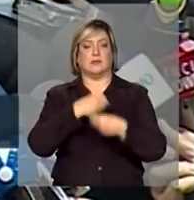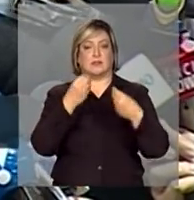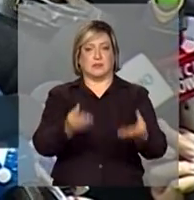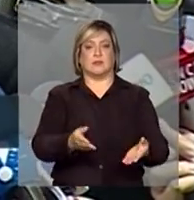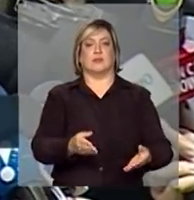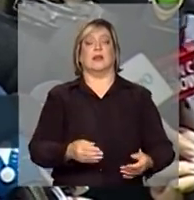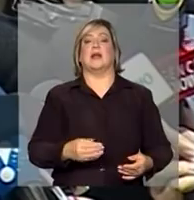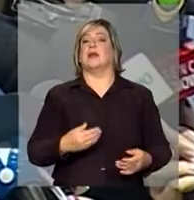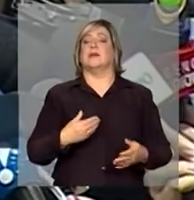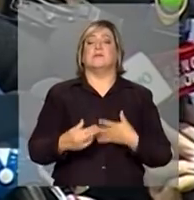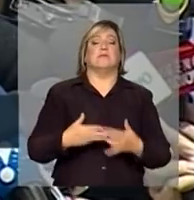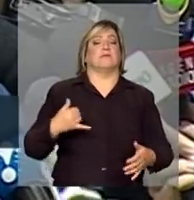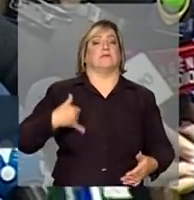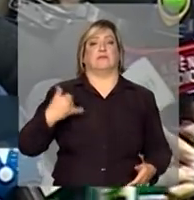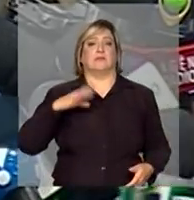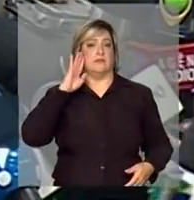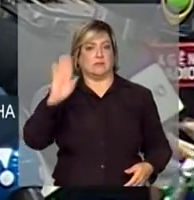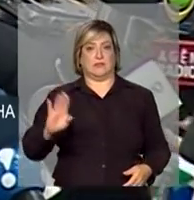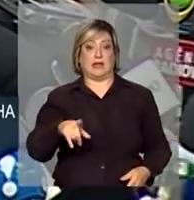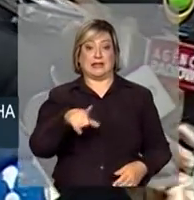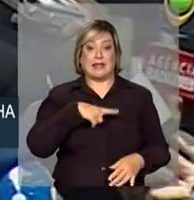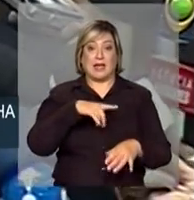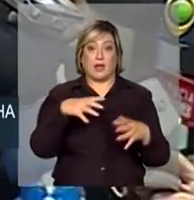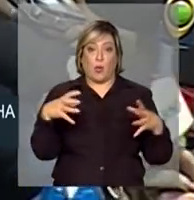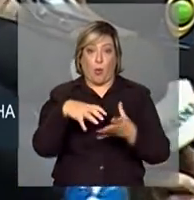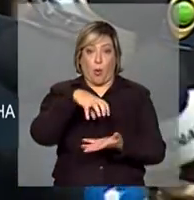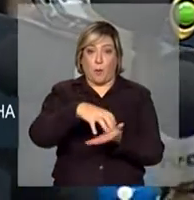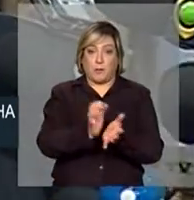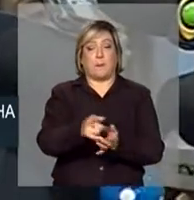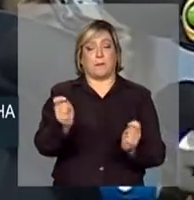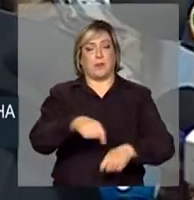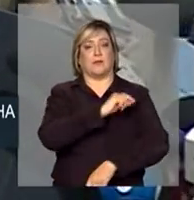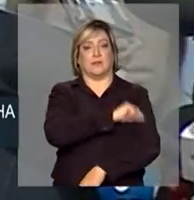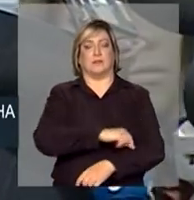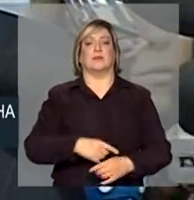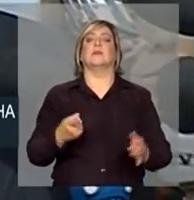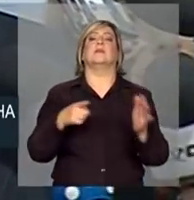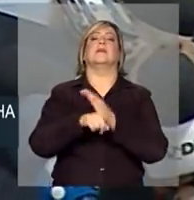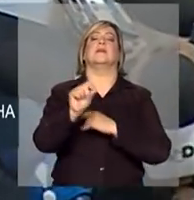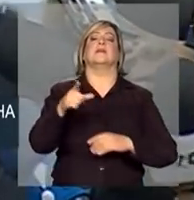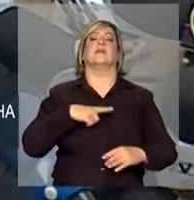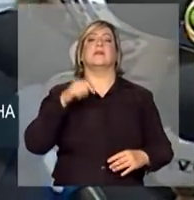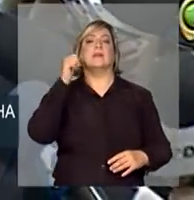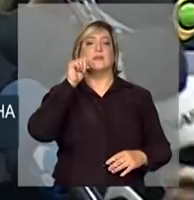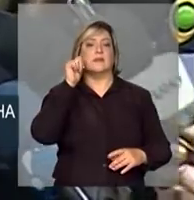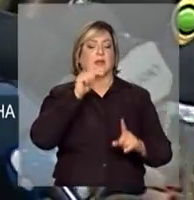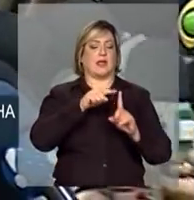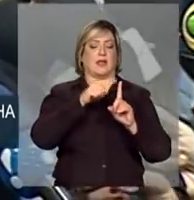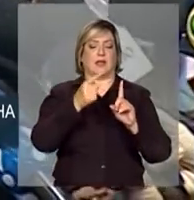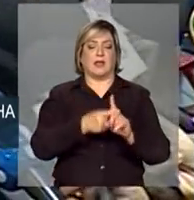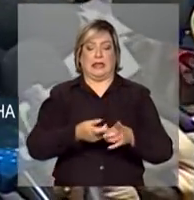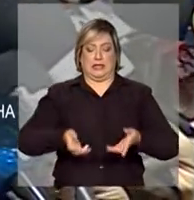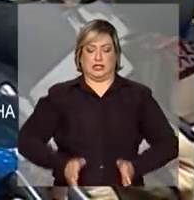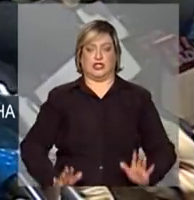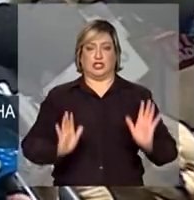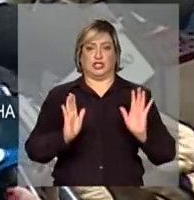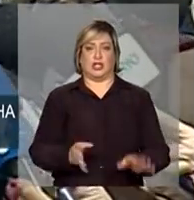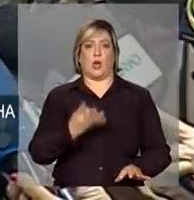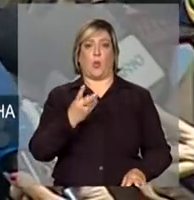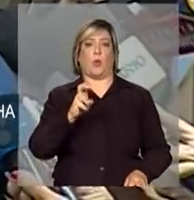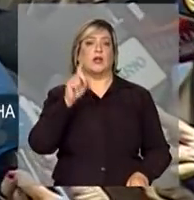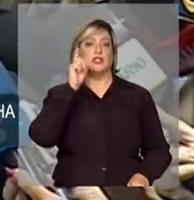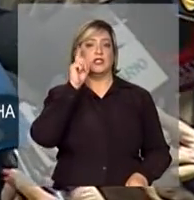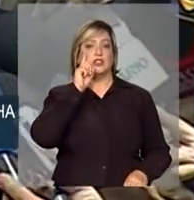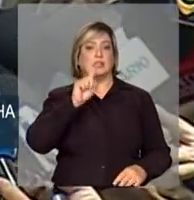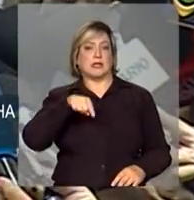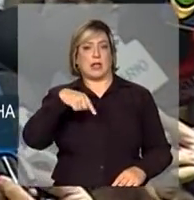você, independente da sua idade. Por que a inclusão das mulheres com 45 dias pós-parto esse ano? Sempre nós